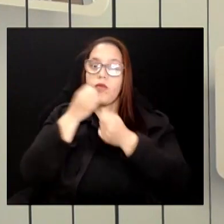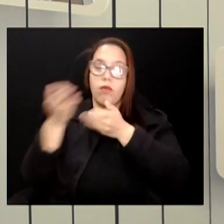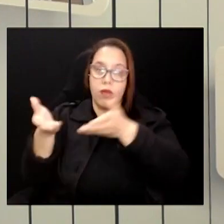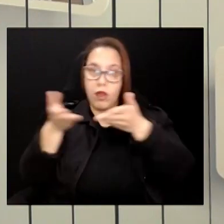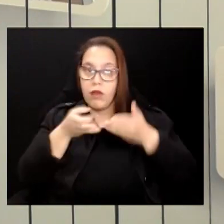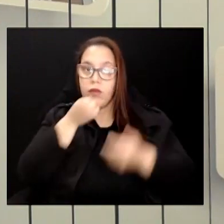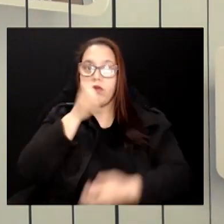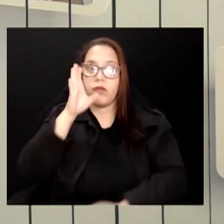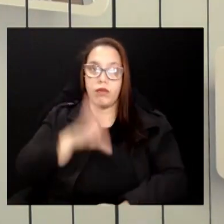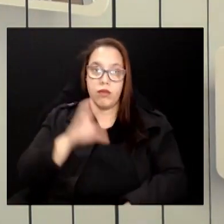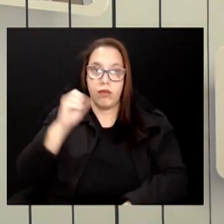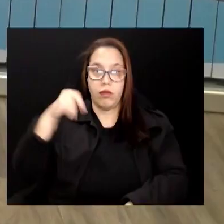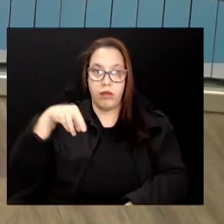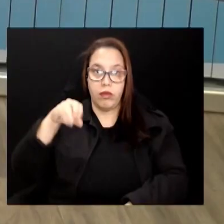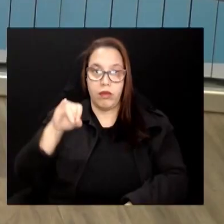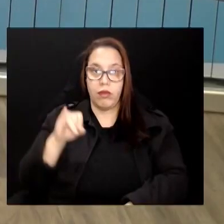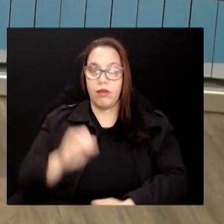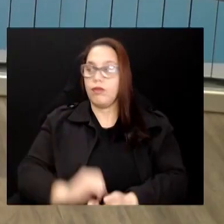boa tarde, Cami.